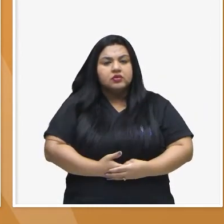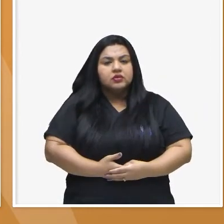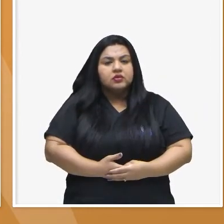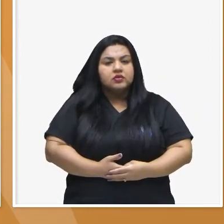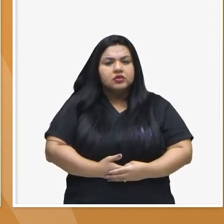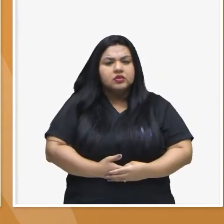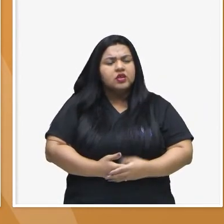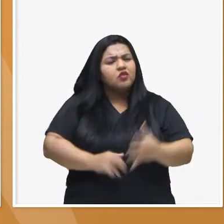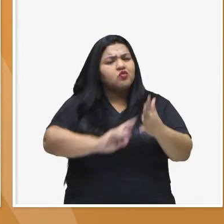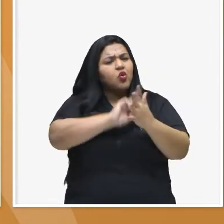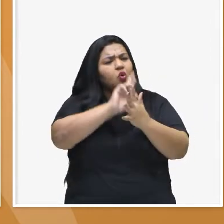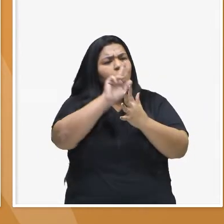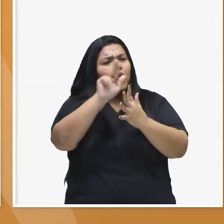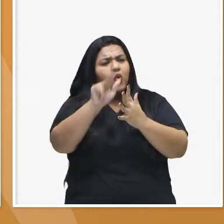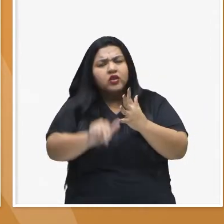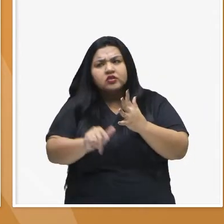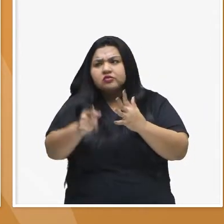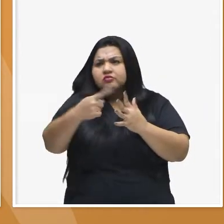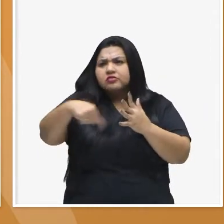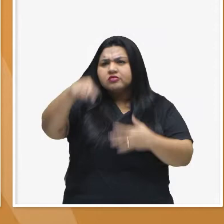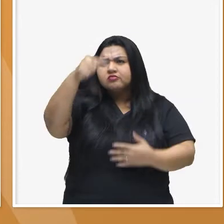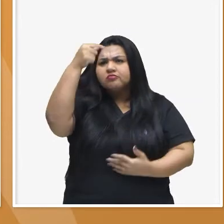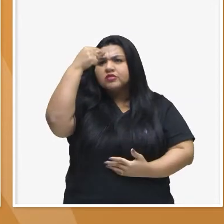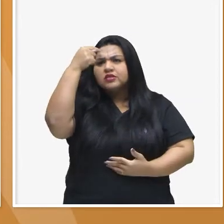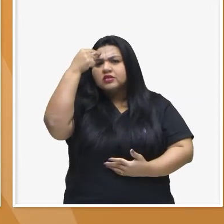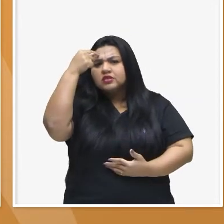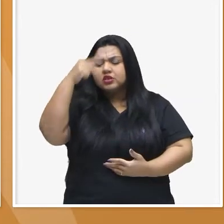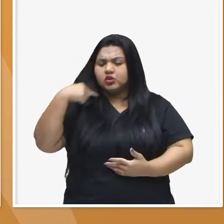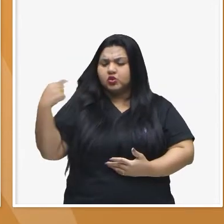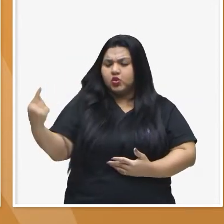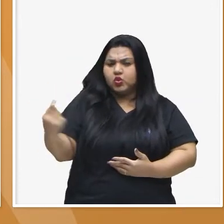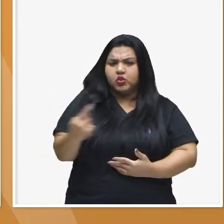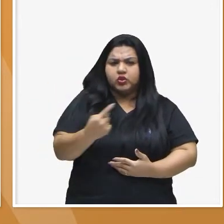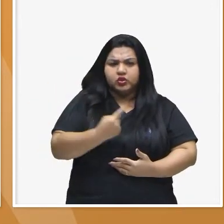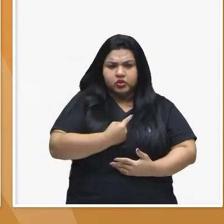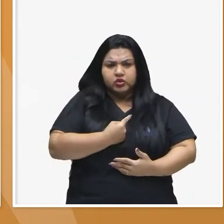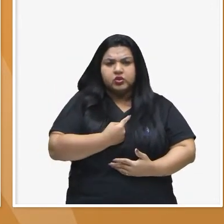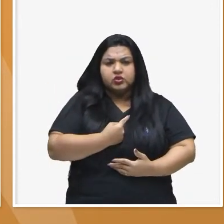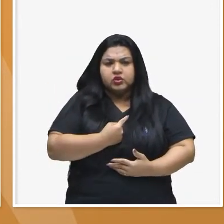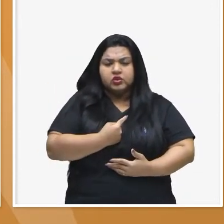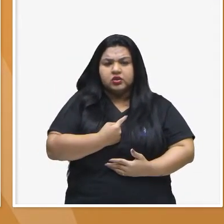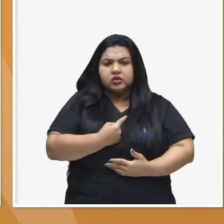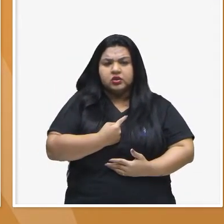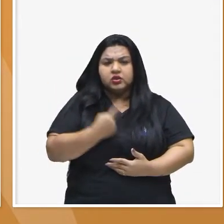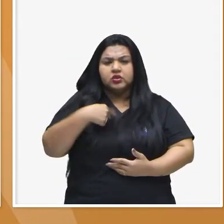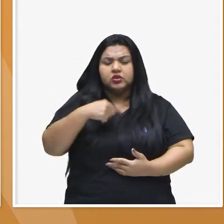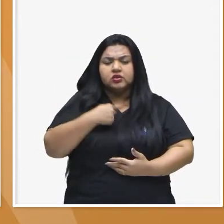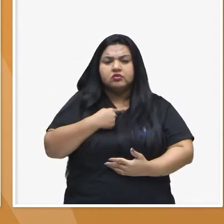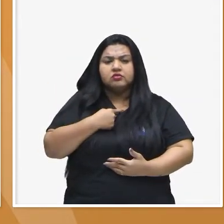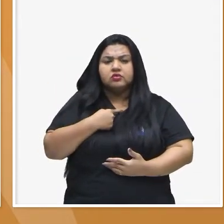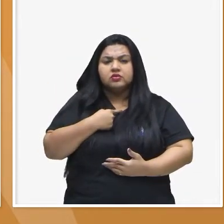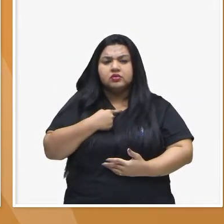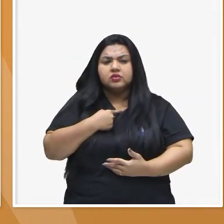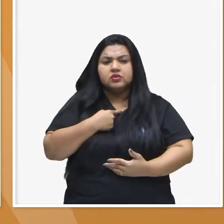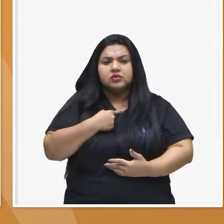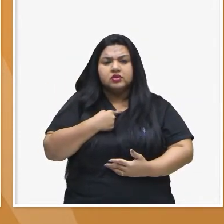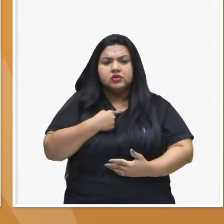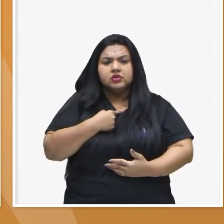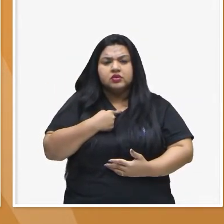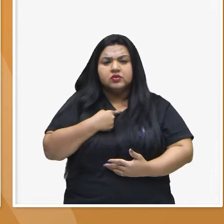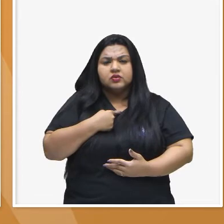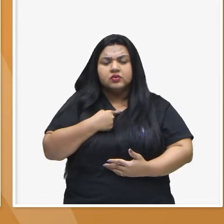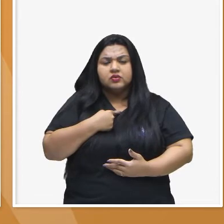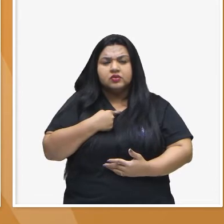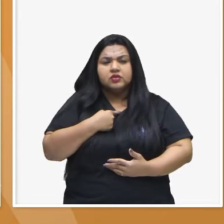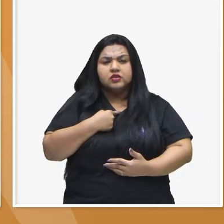Mil coisas passam na cabeça de vocês, nós aqui onde nós estamos, a nossa cabeça agora, ela está em